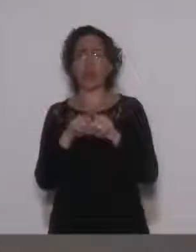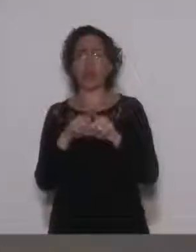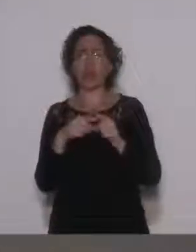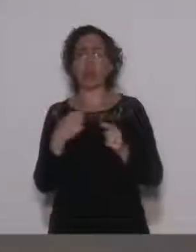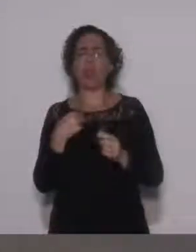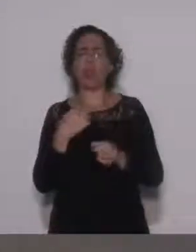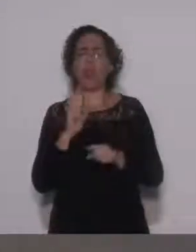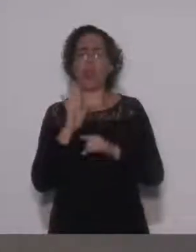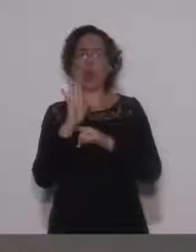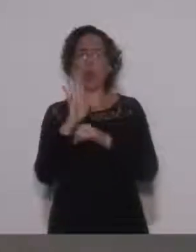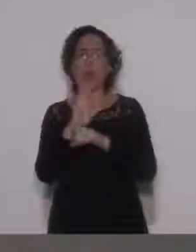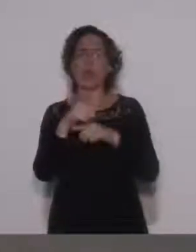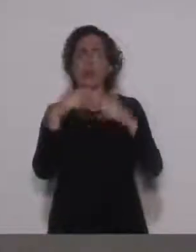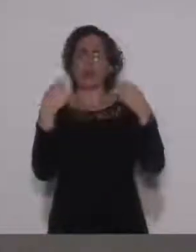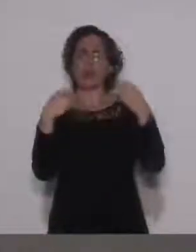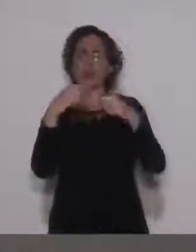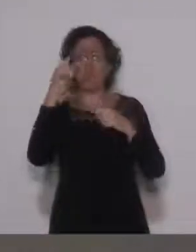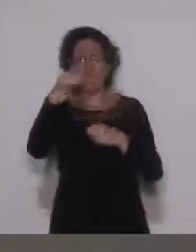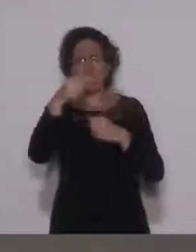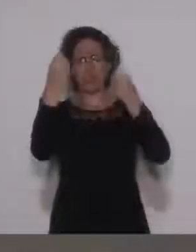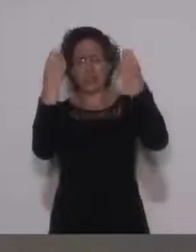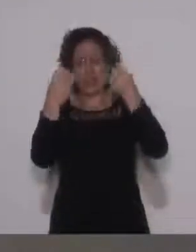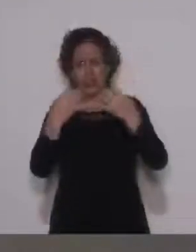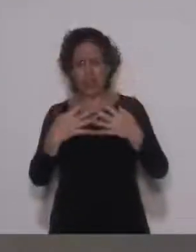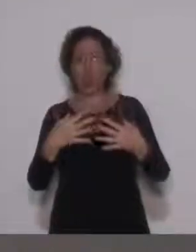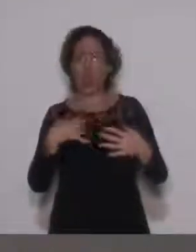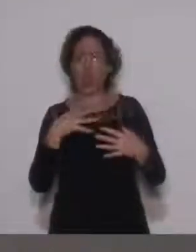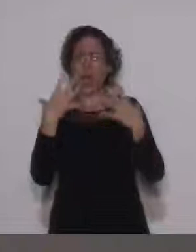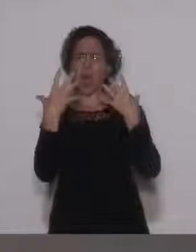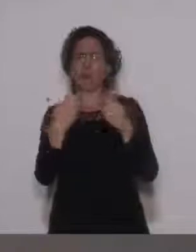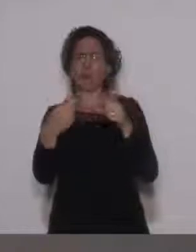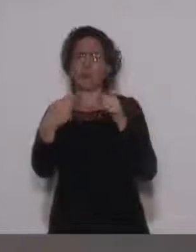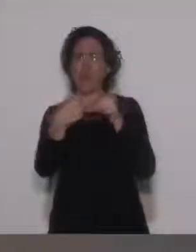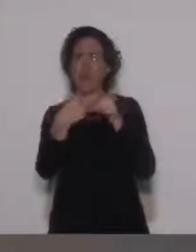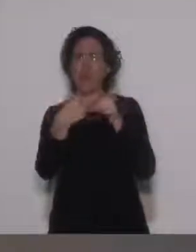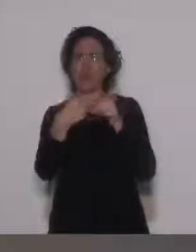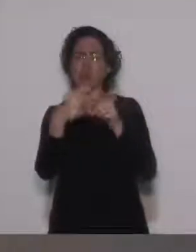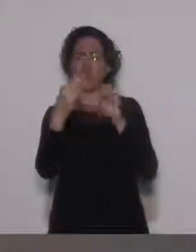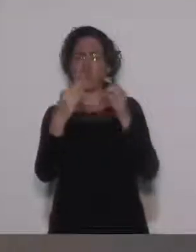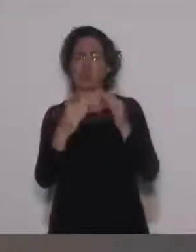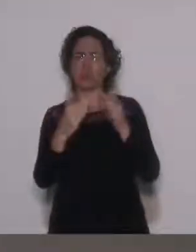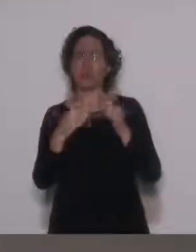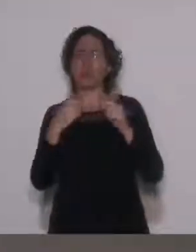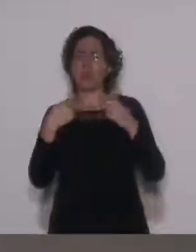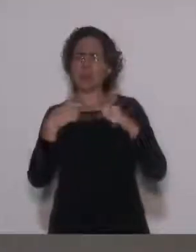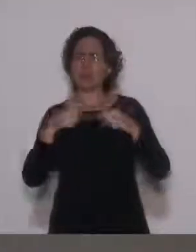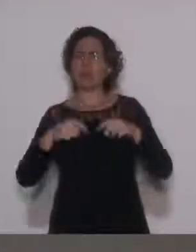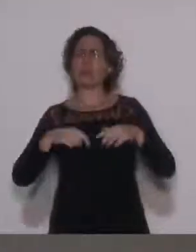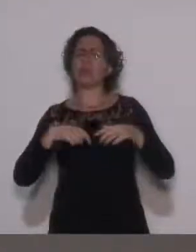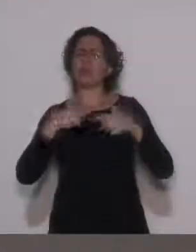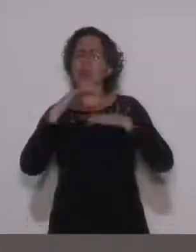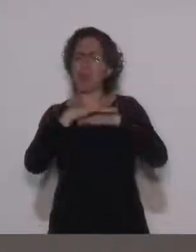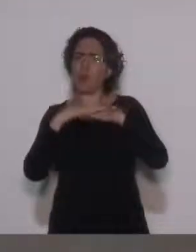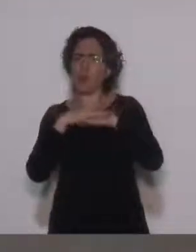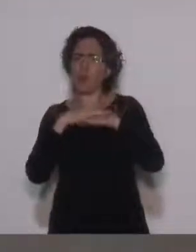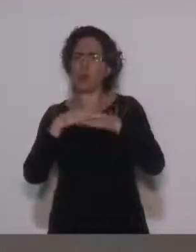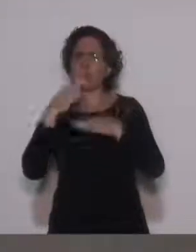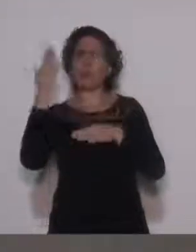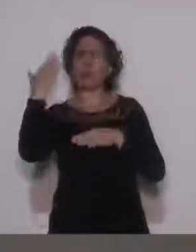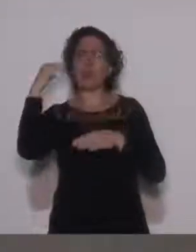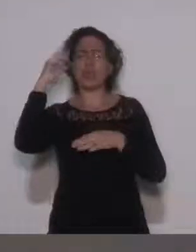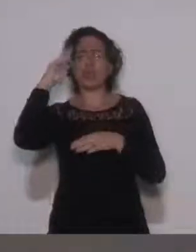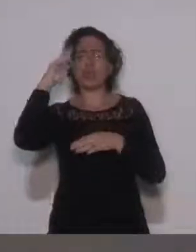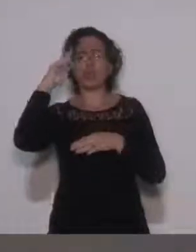essa ideia de que é necessário reivindicar os direitos. Precisa conversar sobre o assunto. Eu tinha um gerente